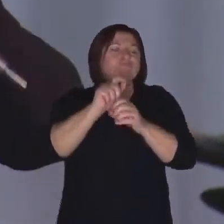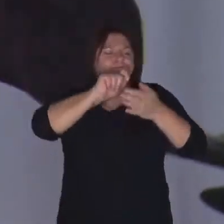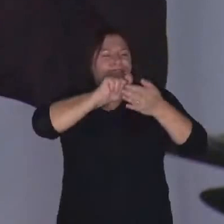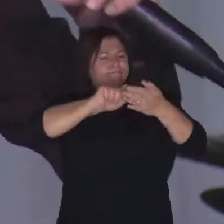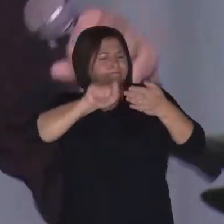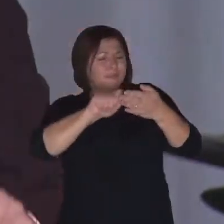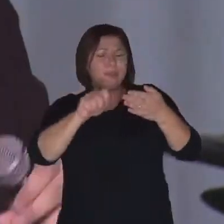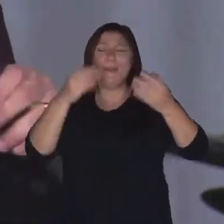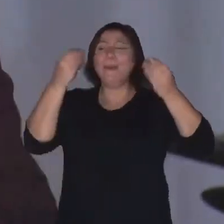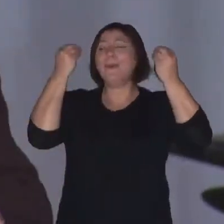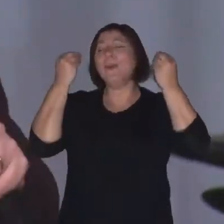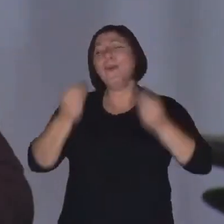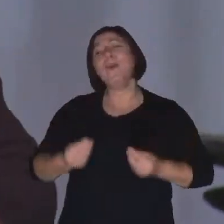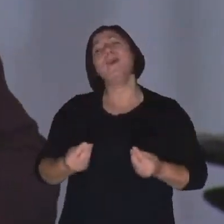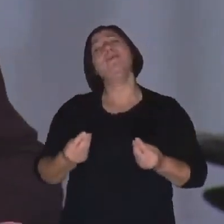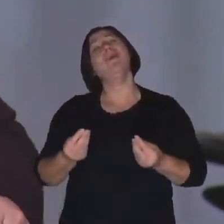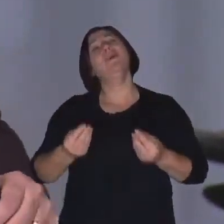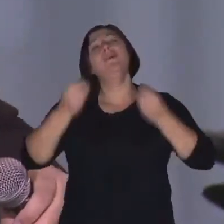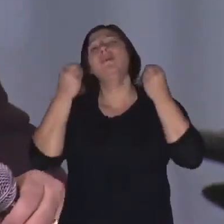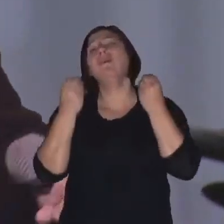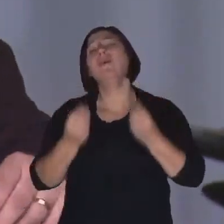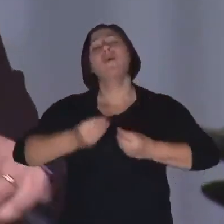Esse é o ponto de crise dele. Mas ele